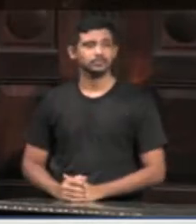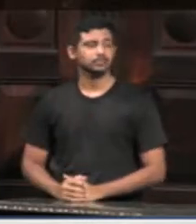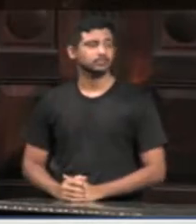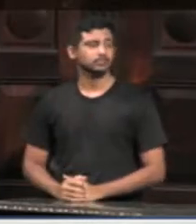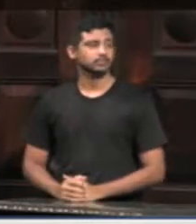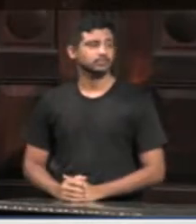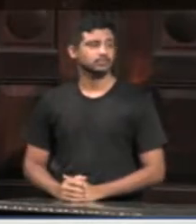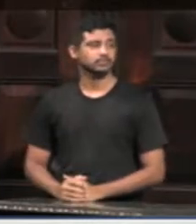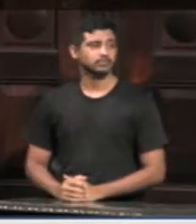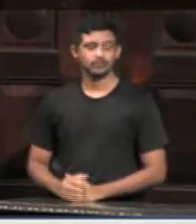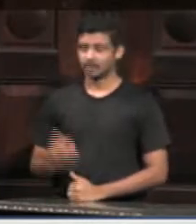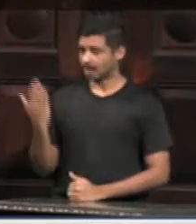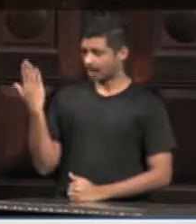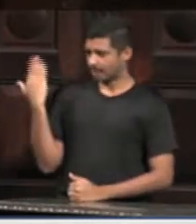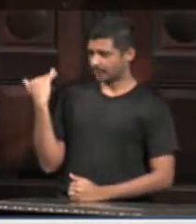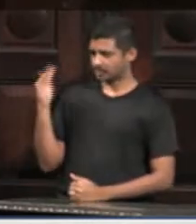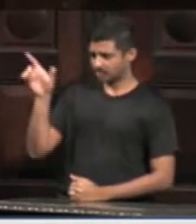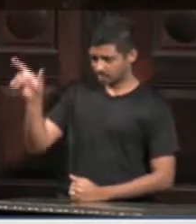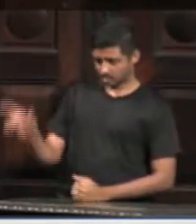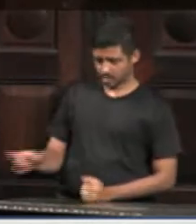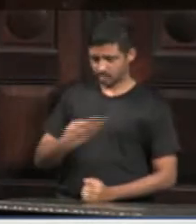O governador do estado,